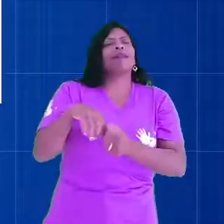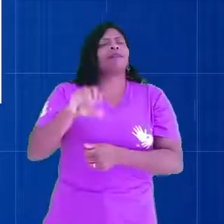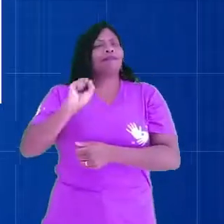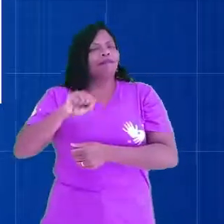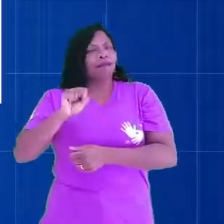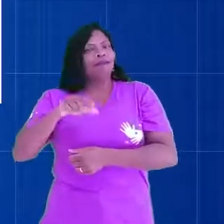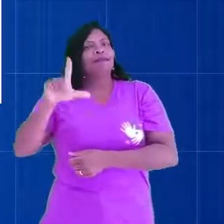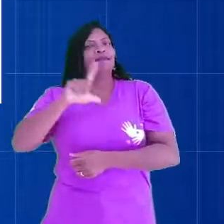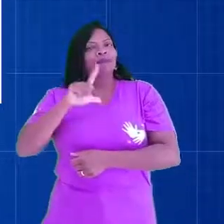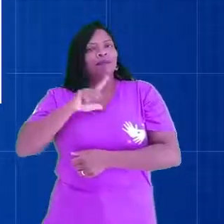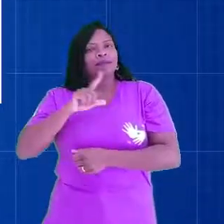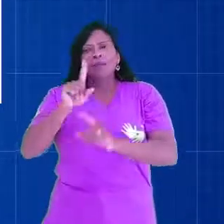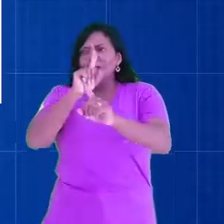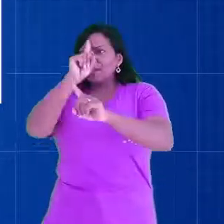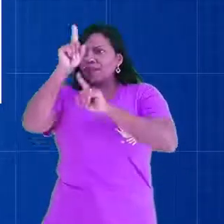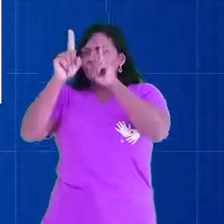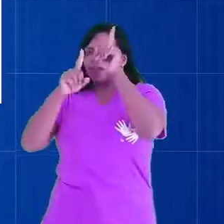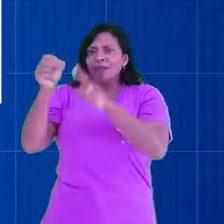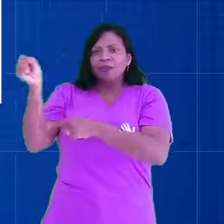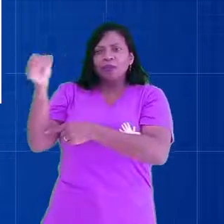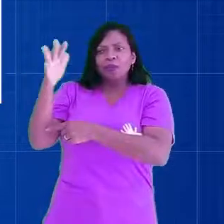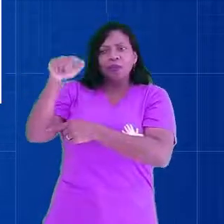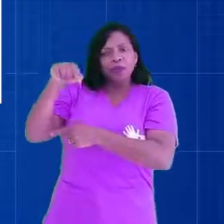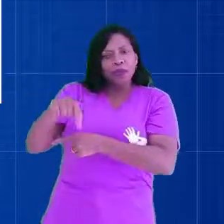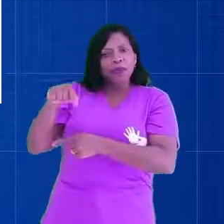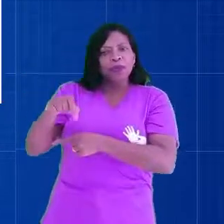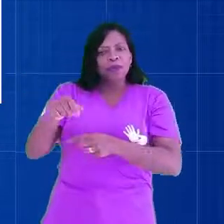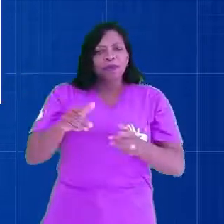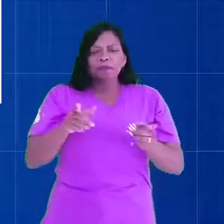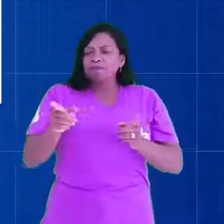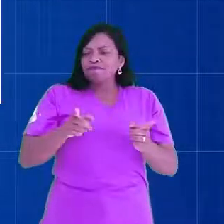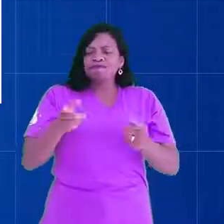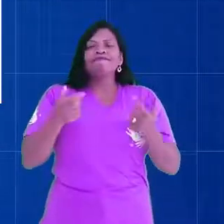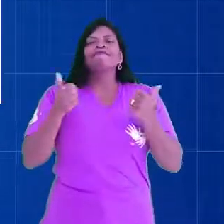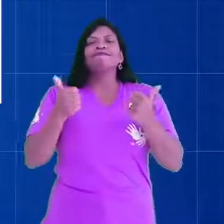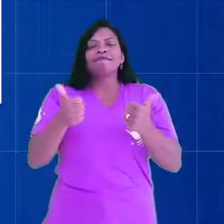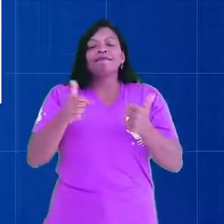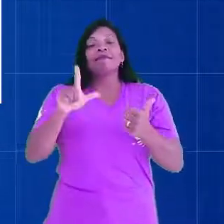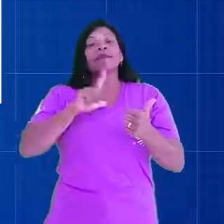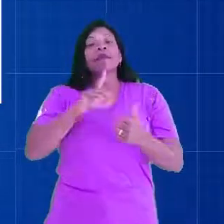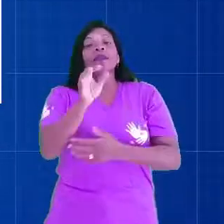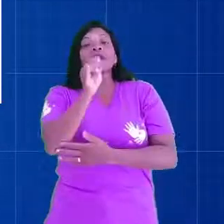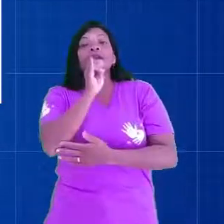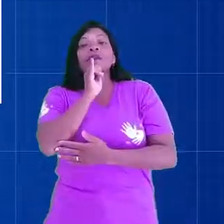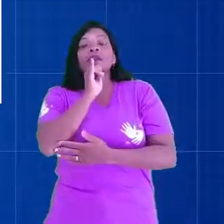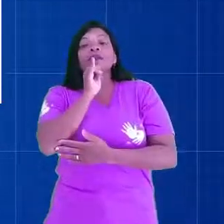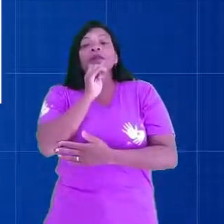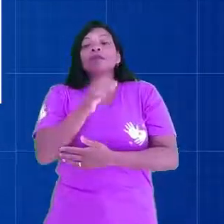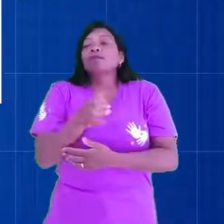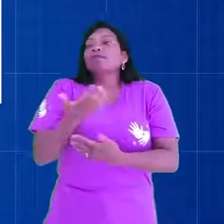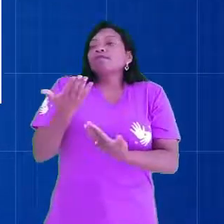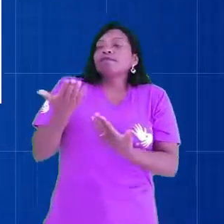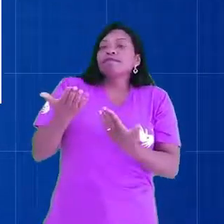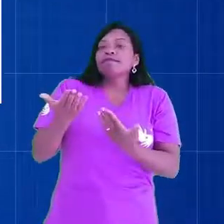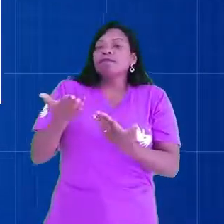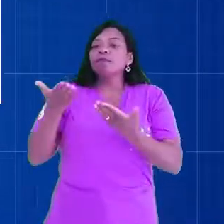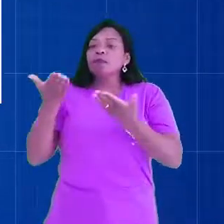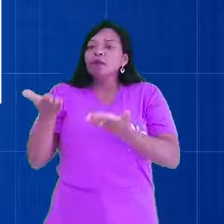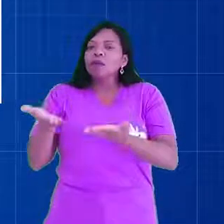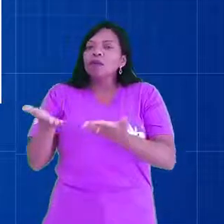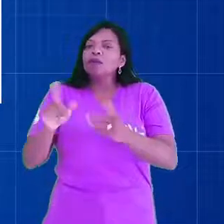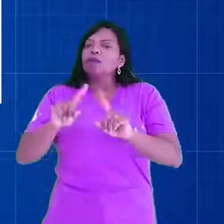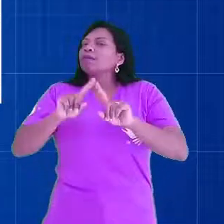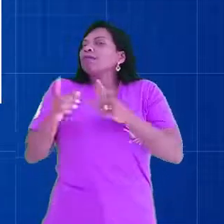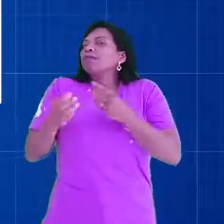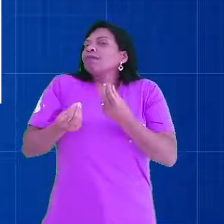luz artificial. E aqui nós temos o exemplo desta luz ali. Mas